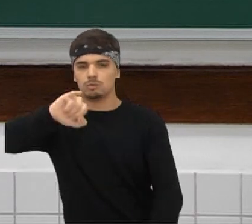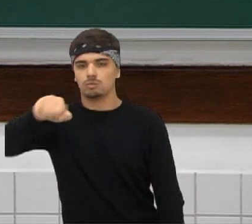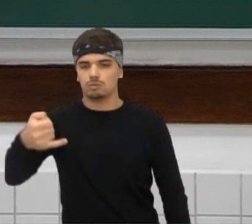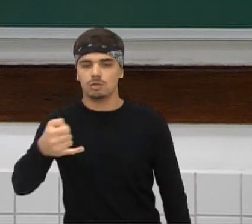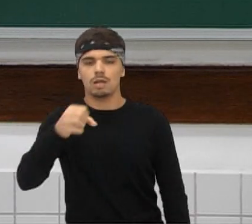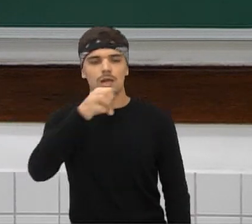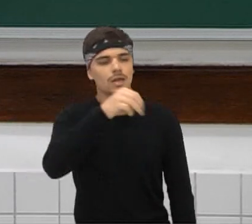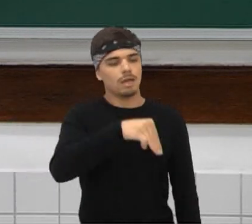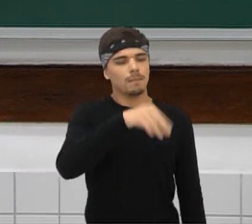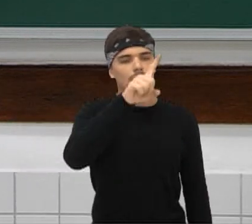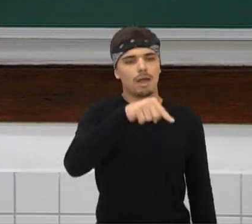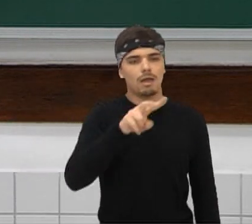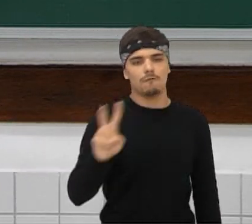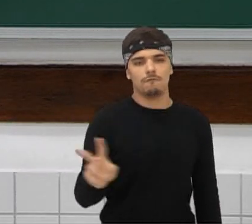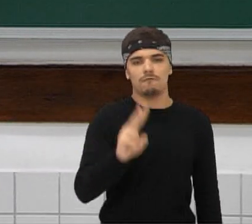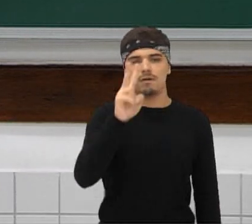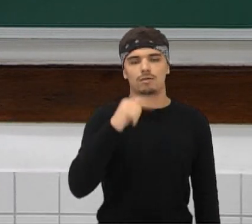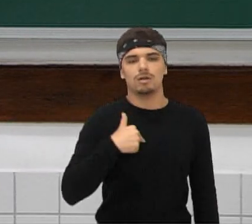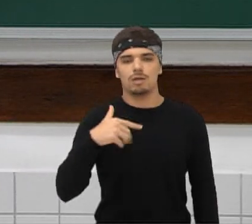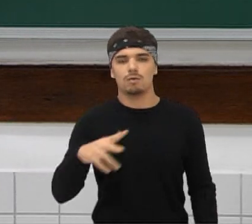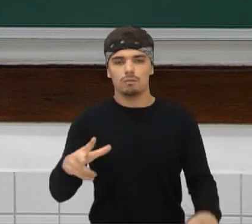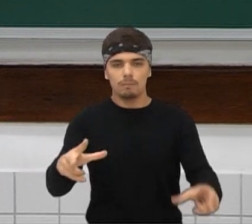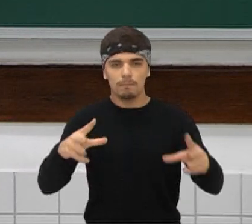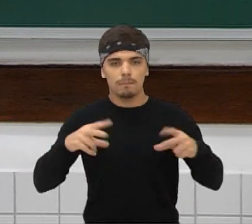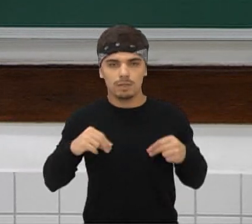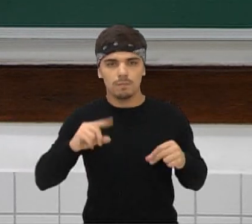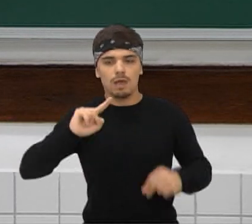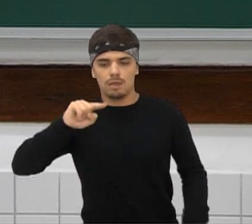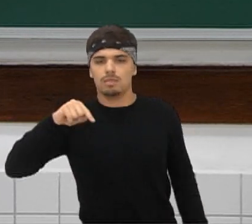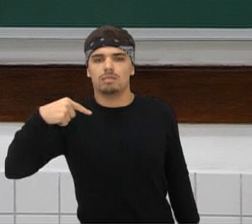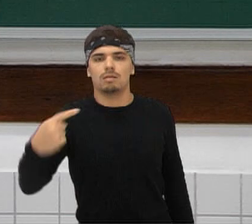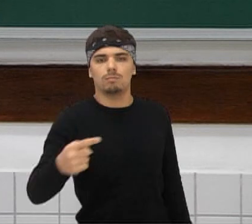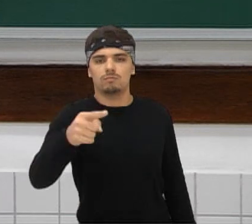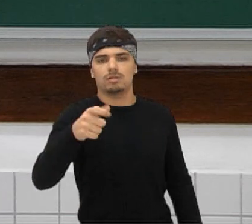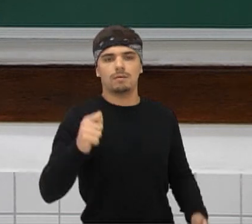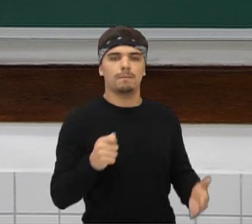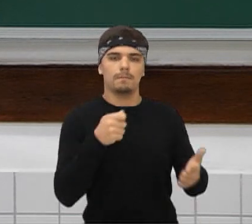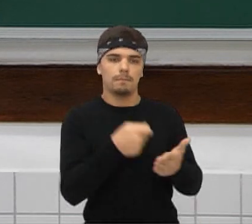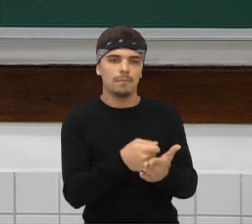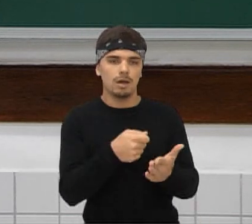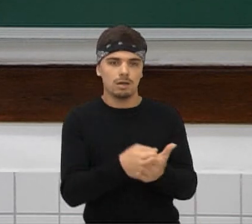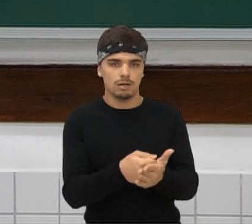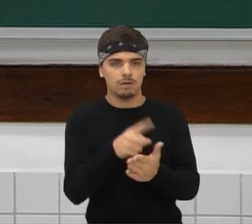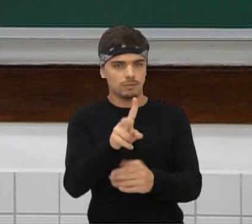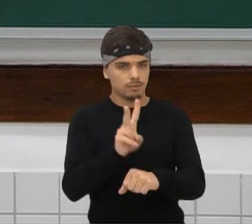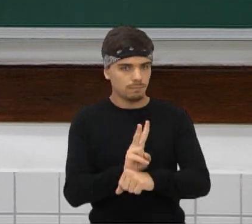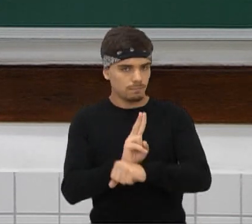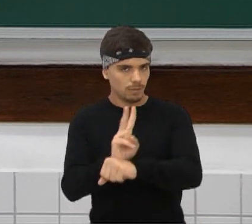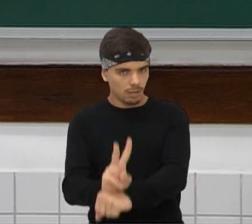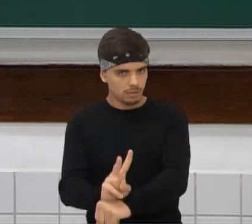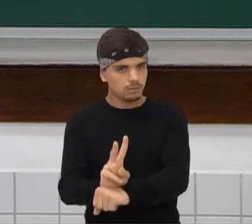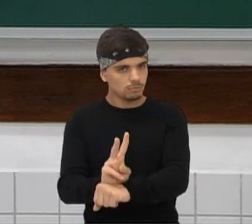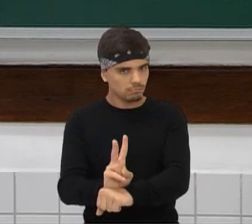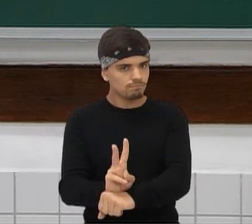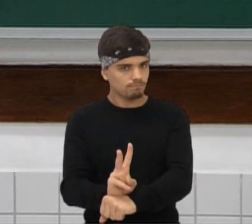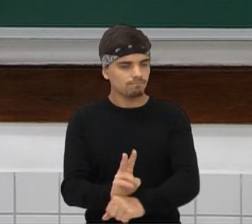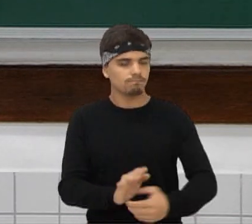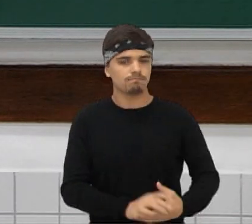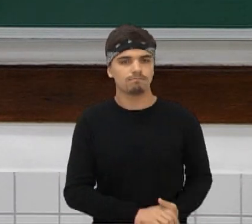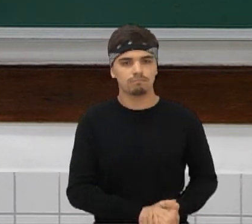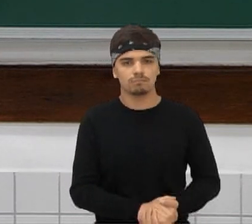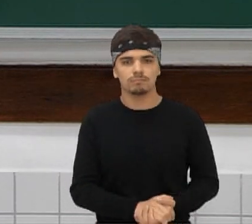é aquele valor que eu vou receber depois que você me pagar o que você emprestou, tá, gente?